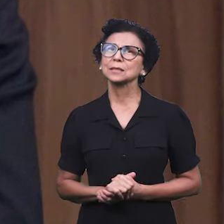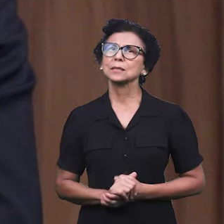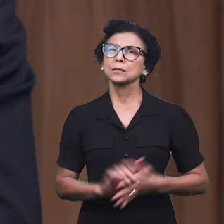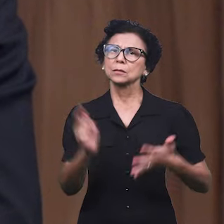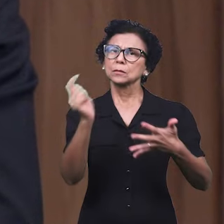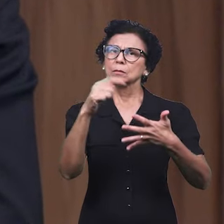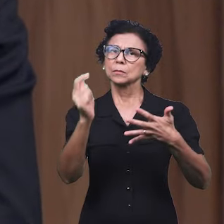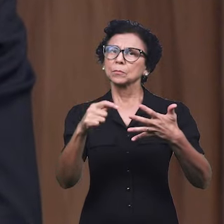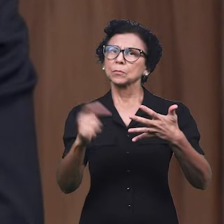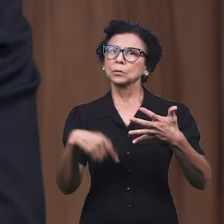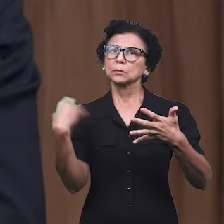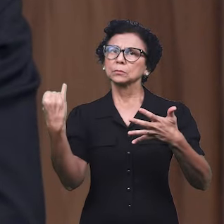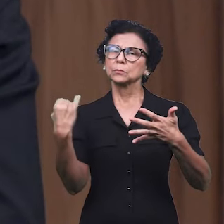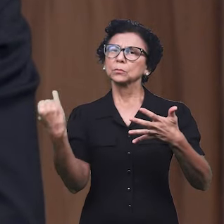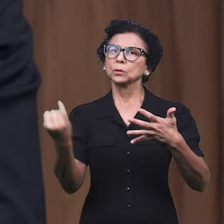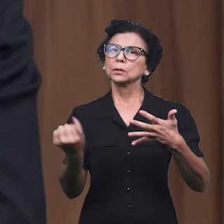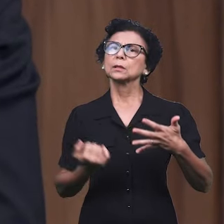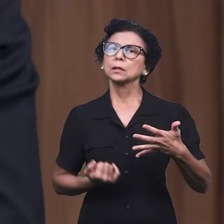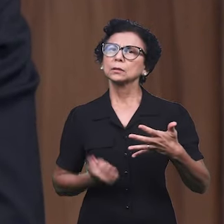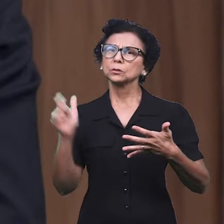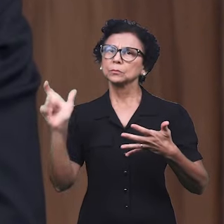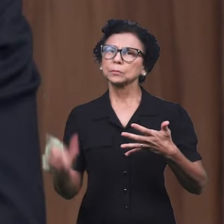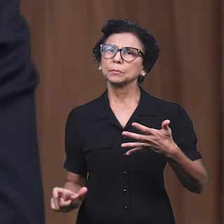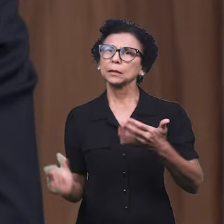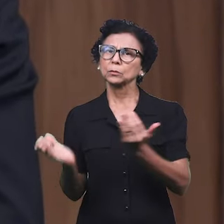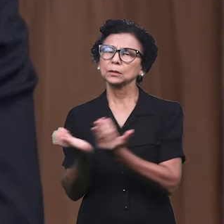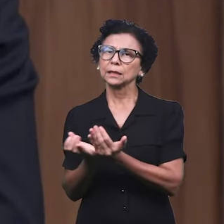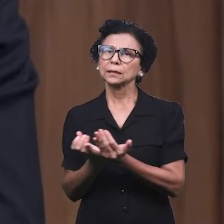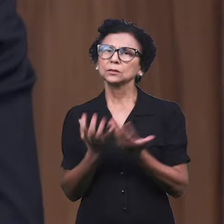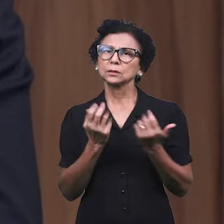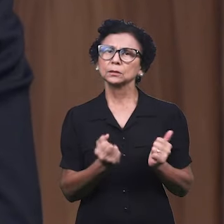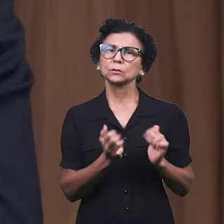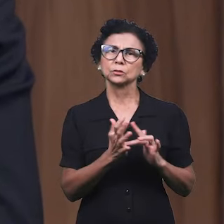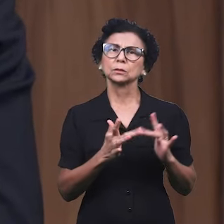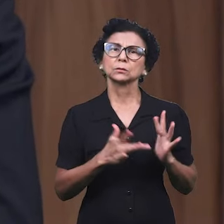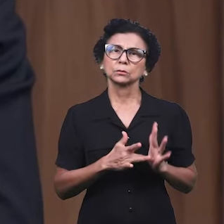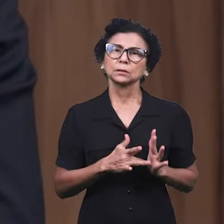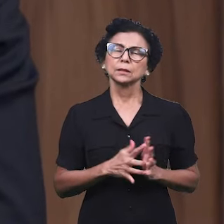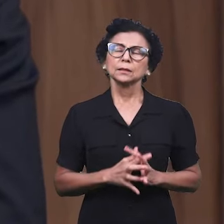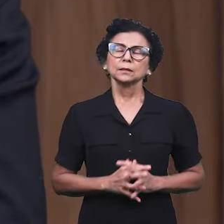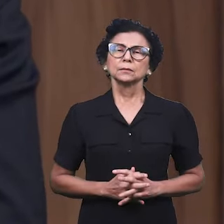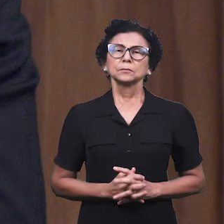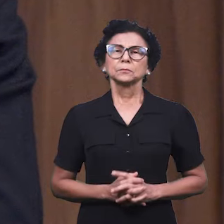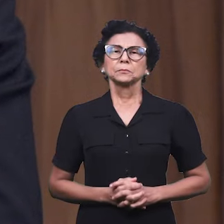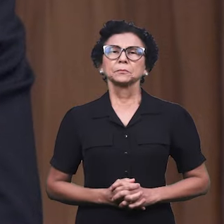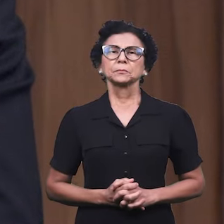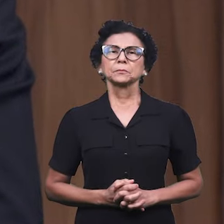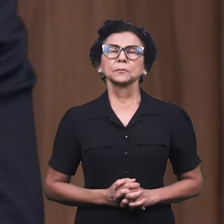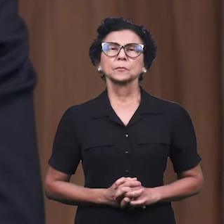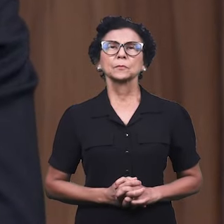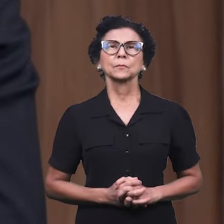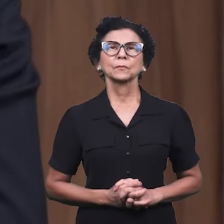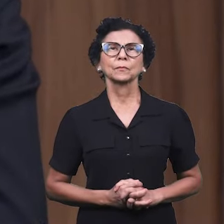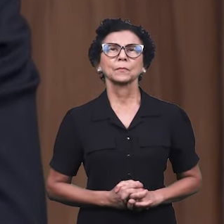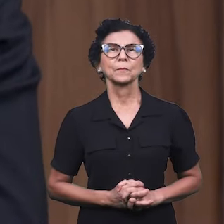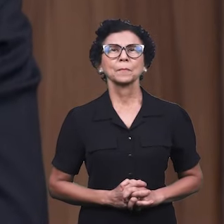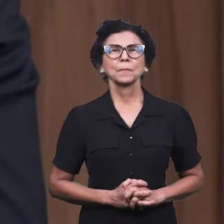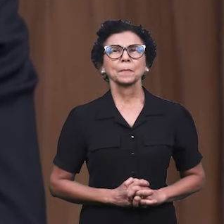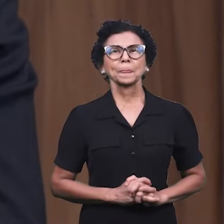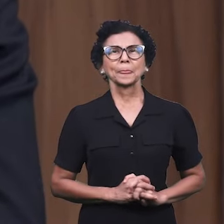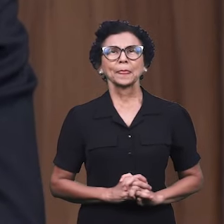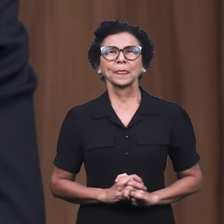muito importantes para a vida do crente em Jesus. Então, nós vamos caminhar para o